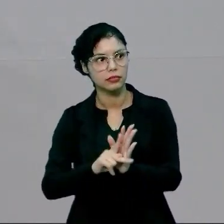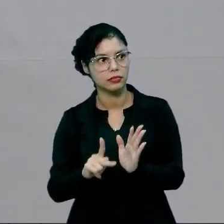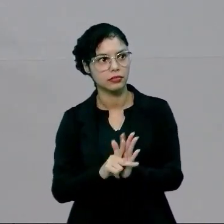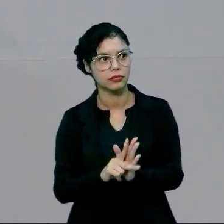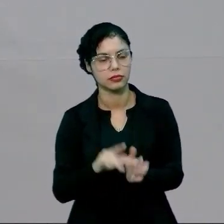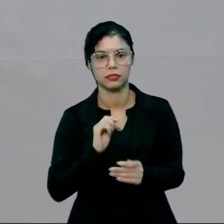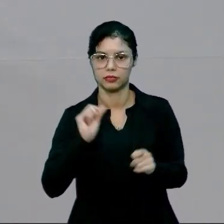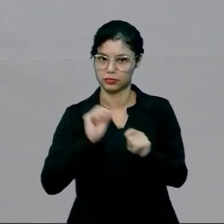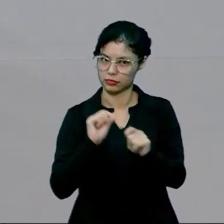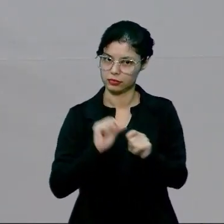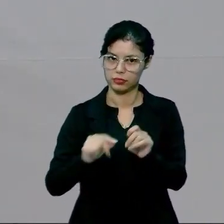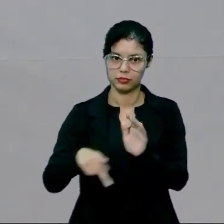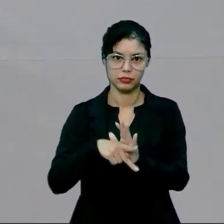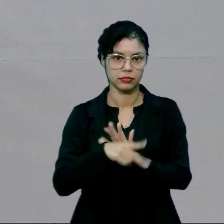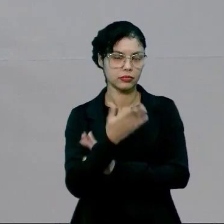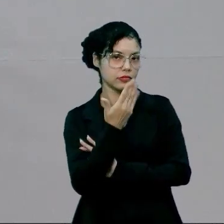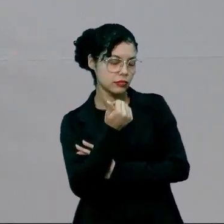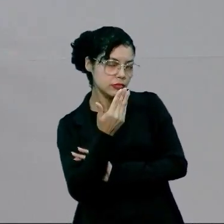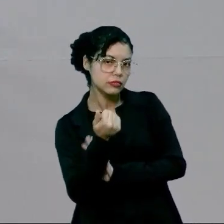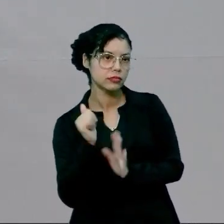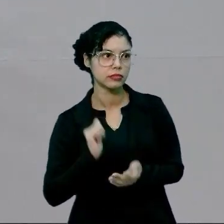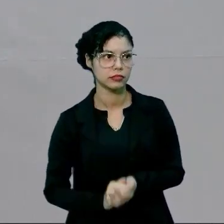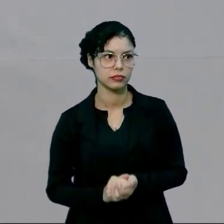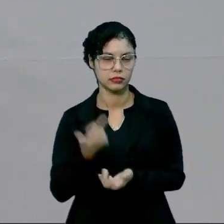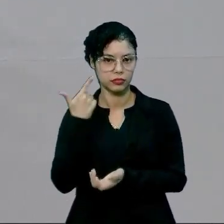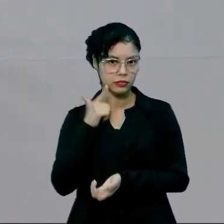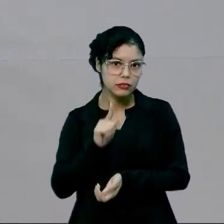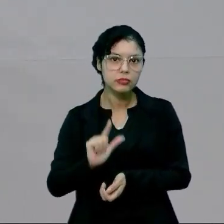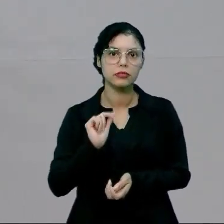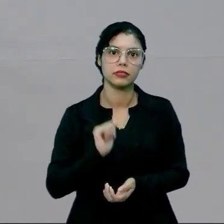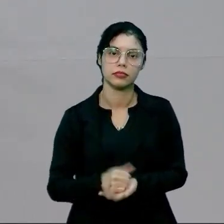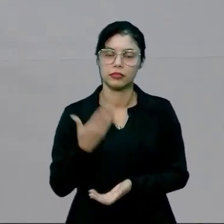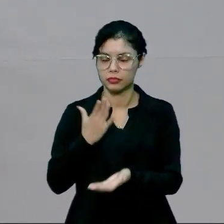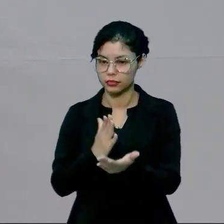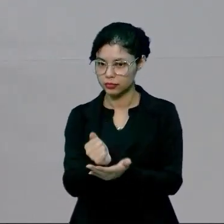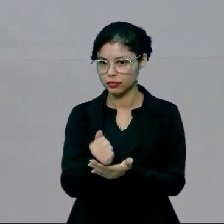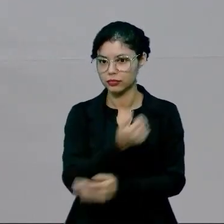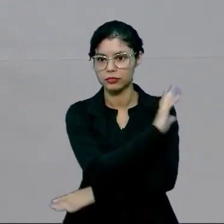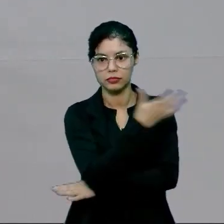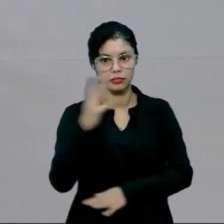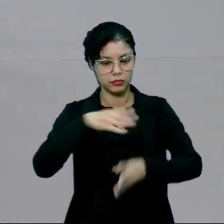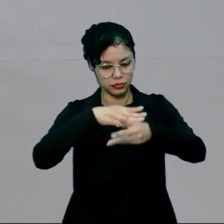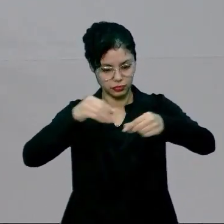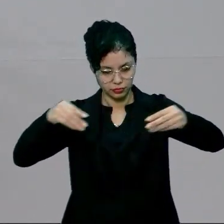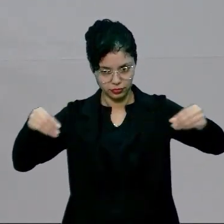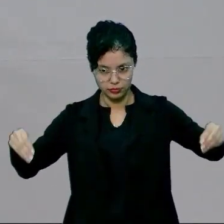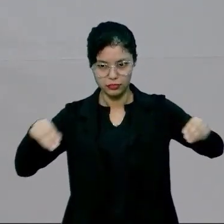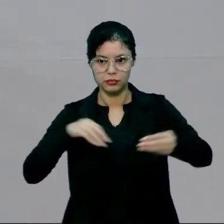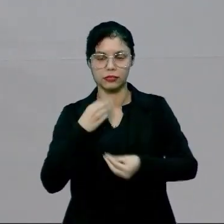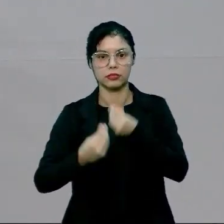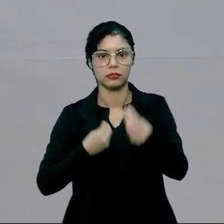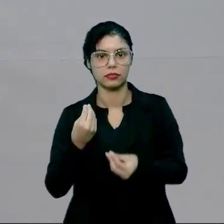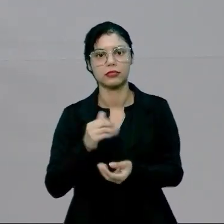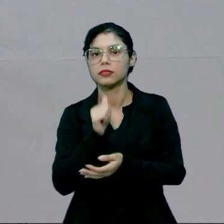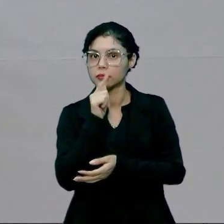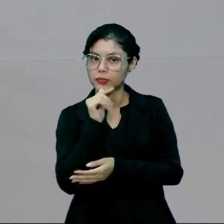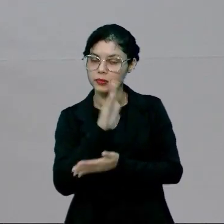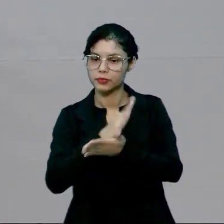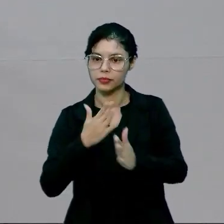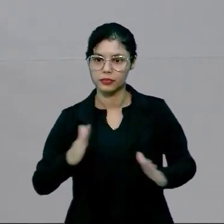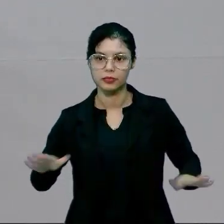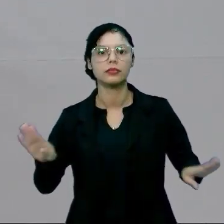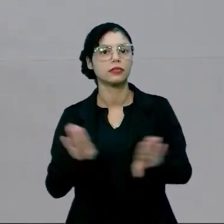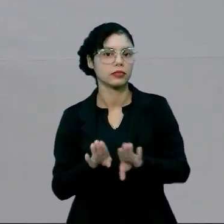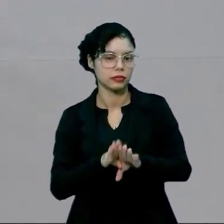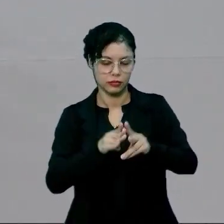suficiência de fazer seu próprio alimento, eles conseguiram conquistar o ambiente terrestre, né? Tanto aquático como terrestre,